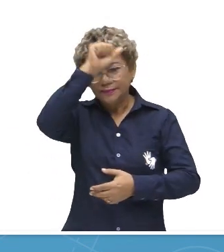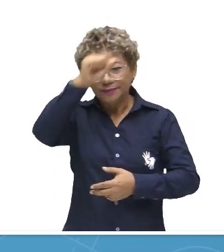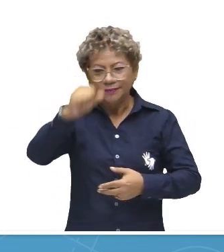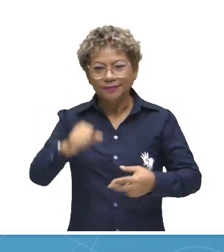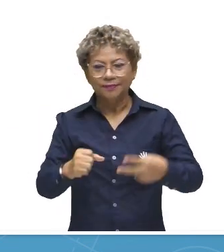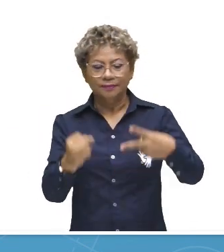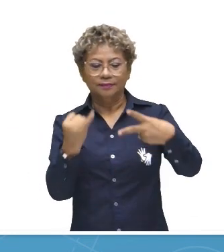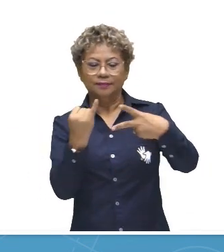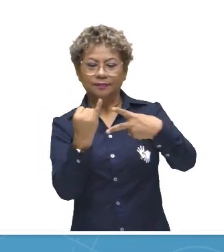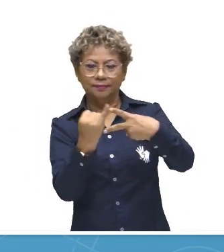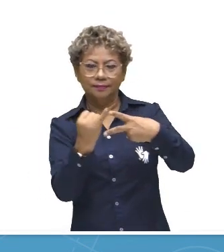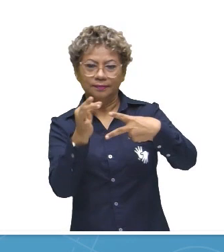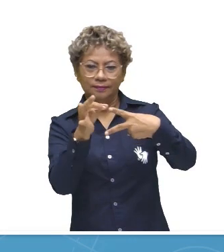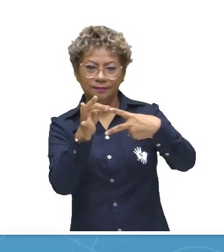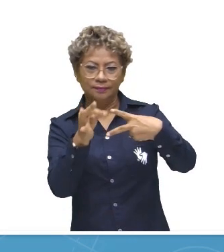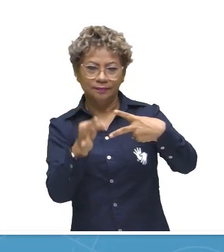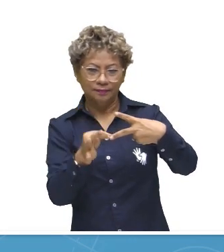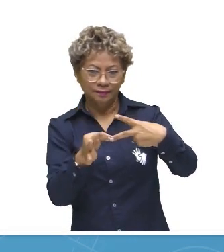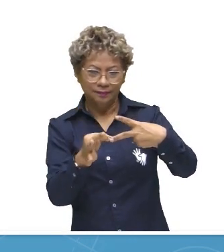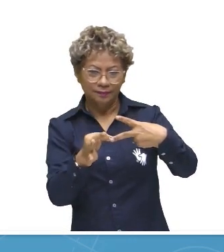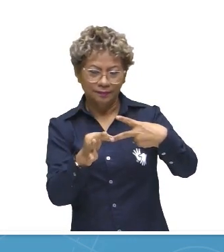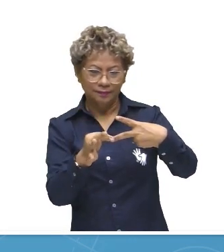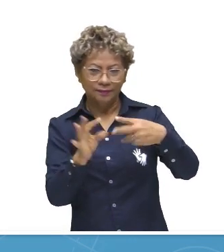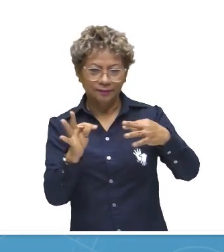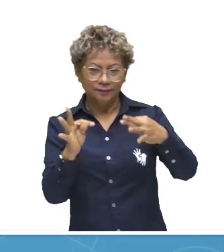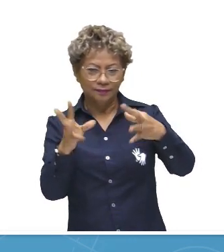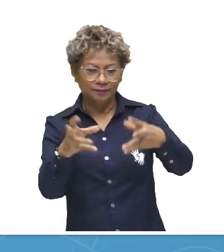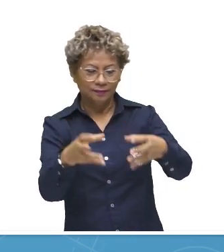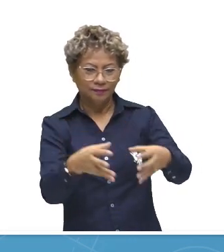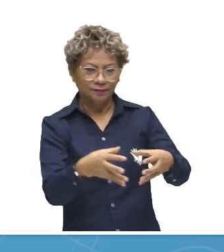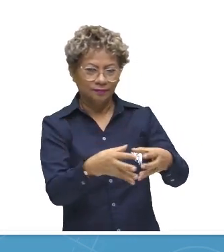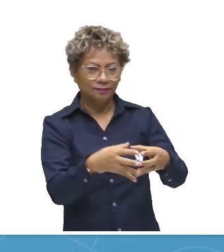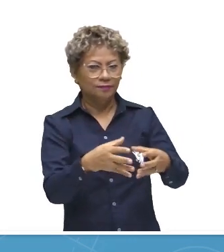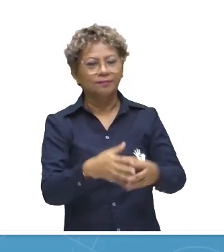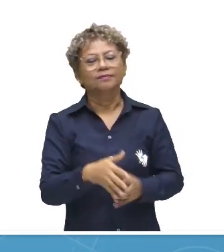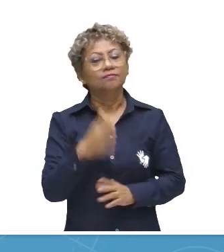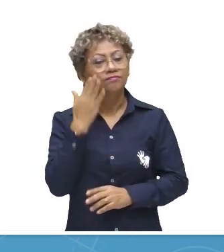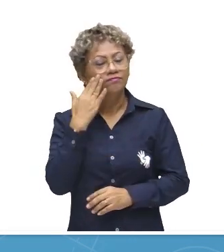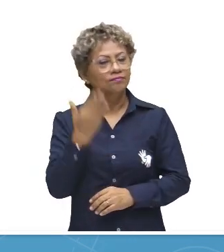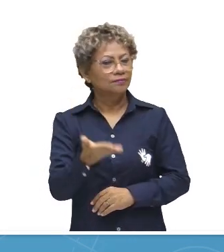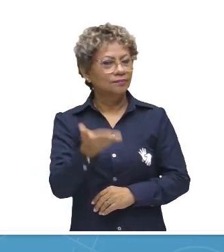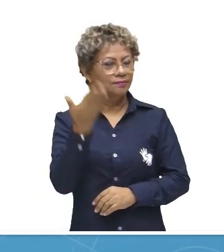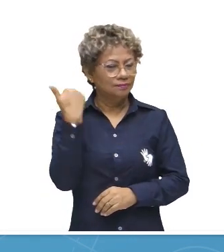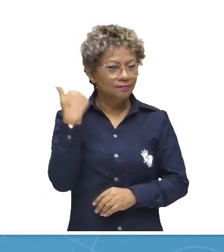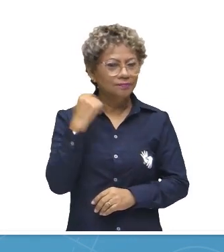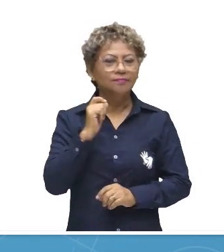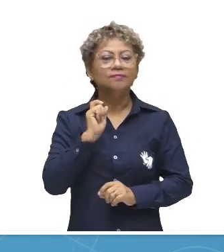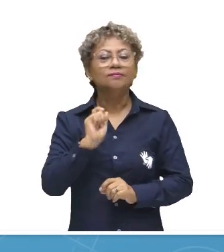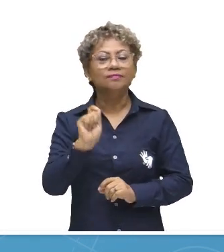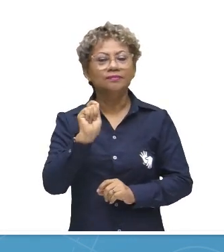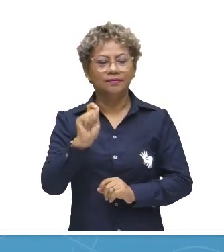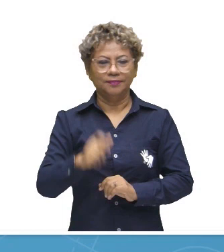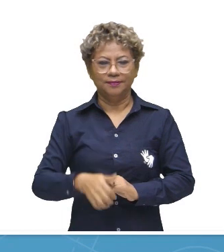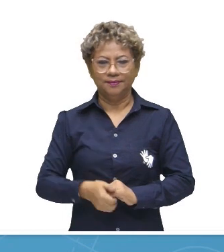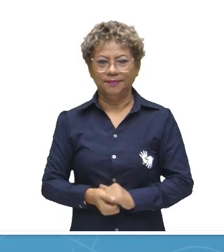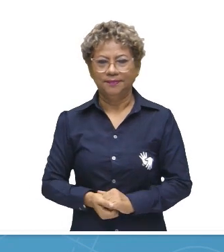e seus elementos. Beleza? Então, vamos lá. Vamos para a definição de polígonos.